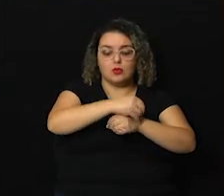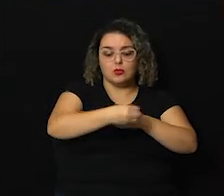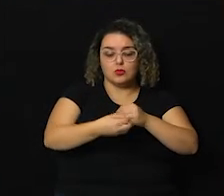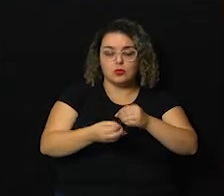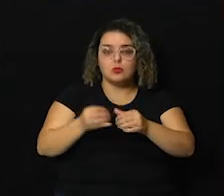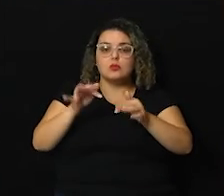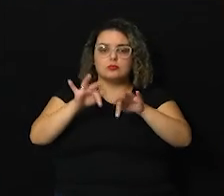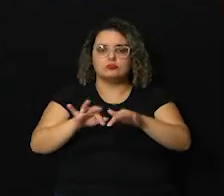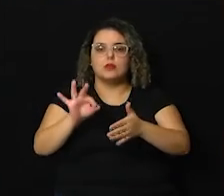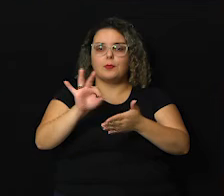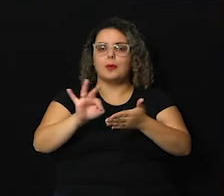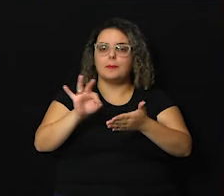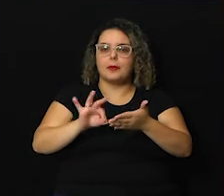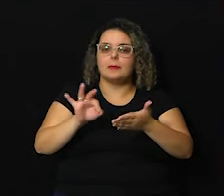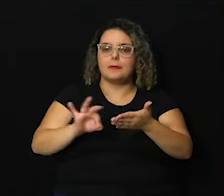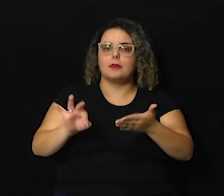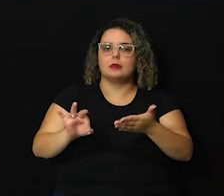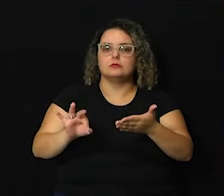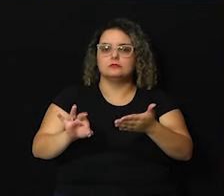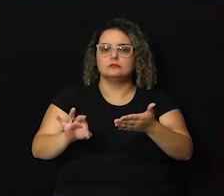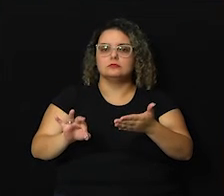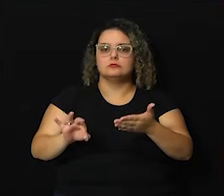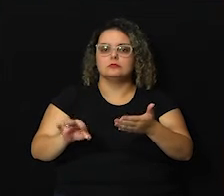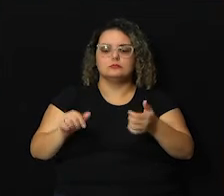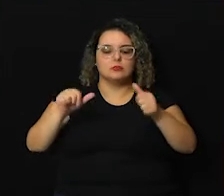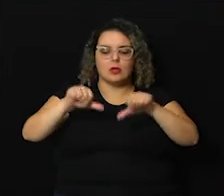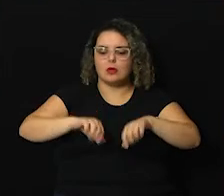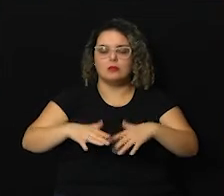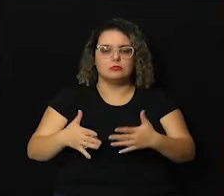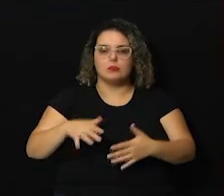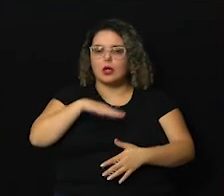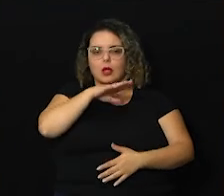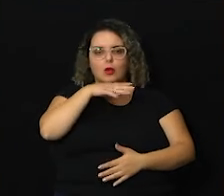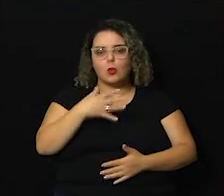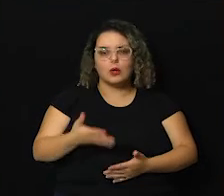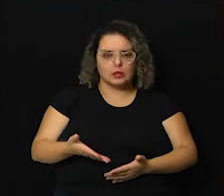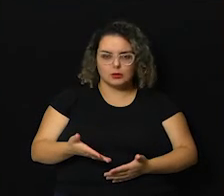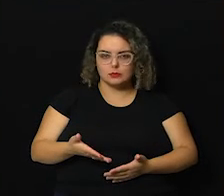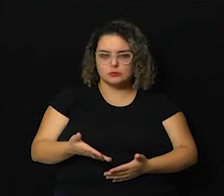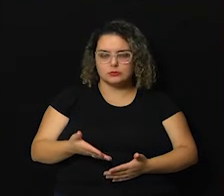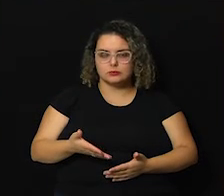lá no final é corrigida e não sai nada podre lá, não sai nada ruim, não é?